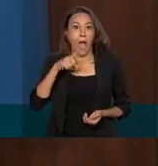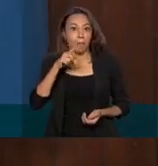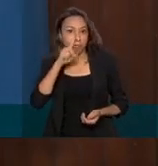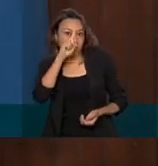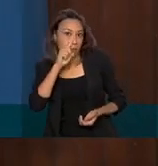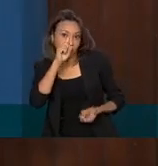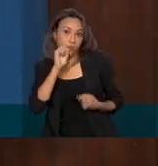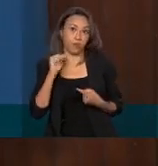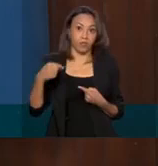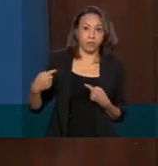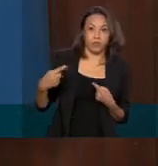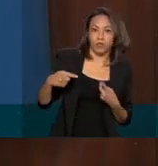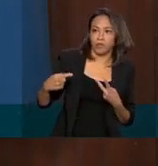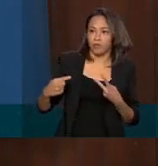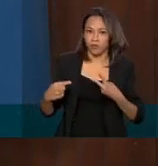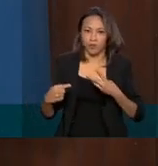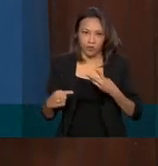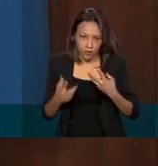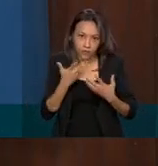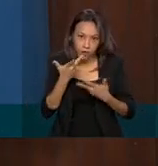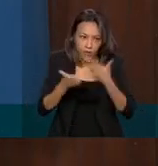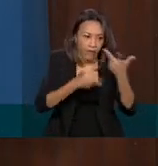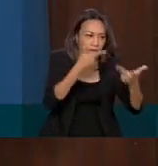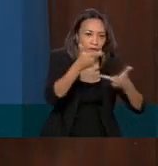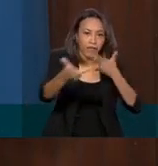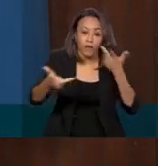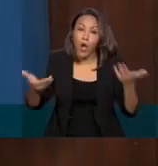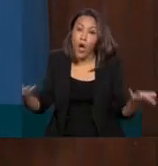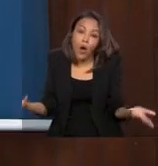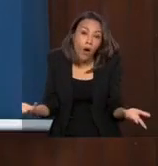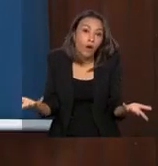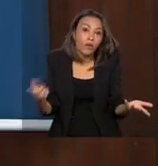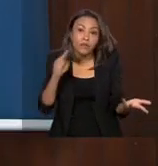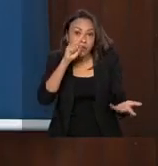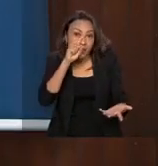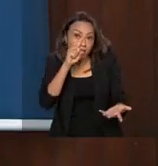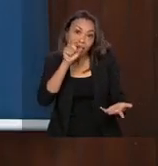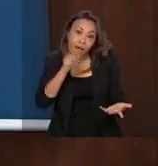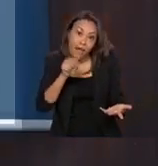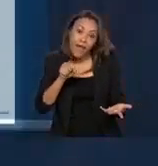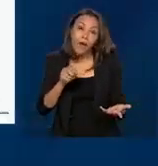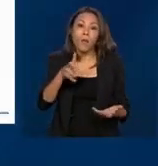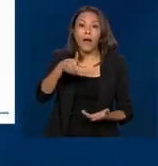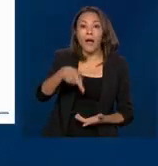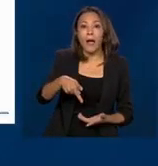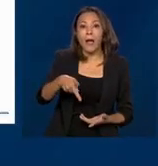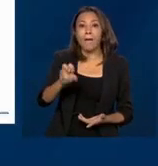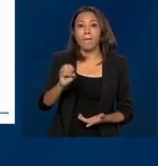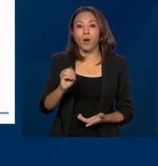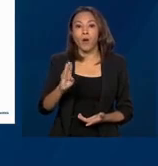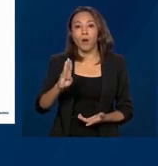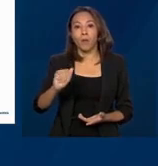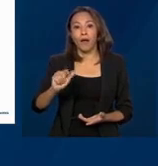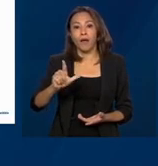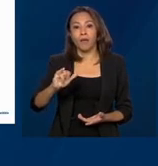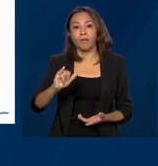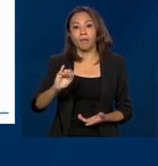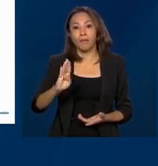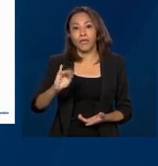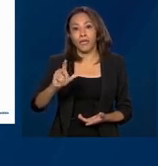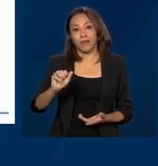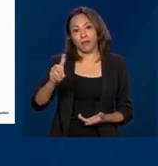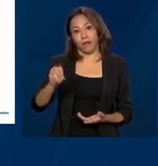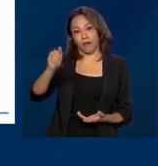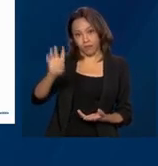disso, eu tenho risco daquilo. Gente, risco é probabilidade. Então, a eficácia